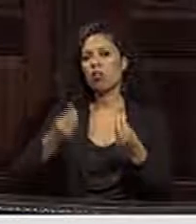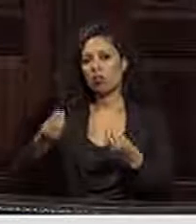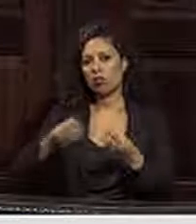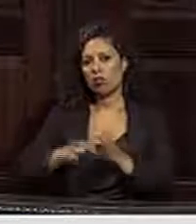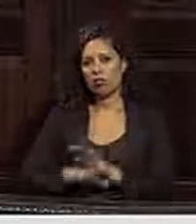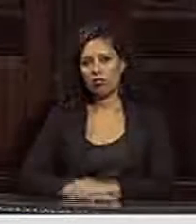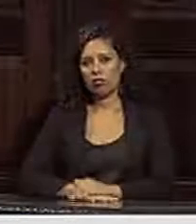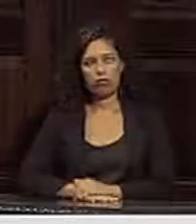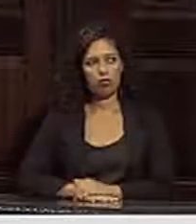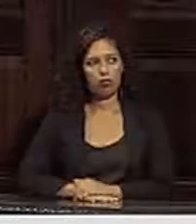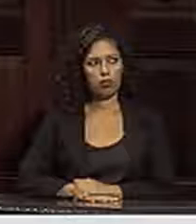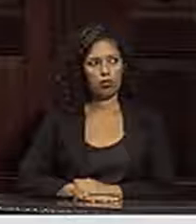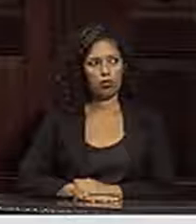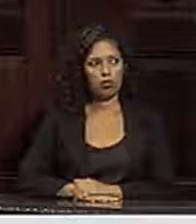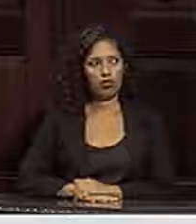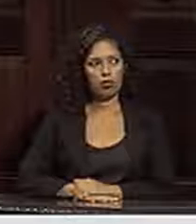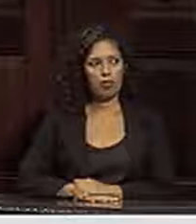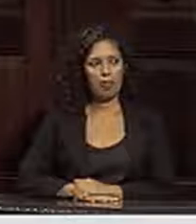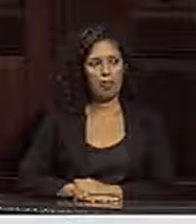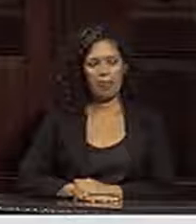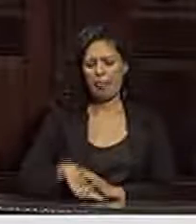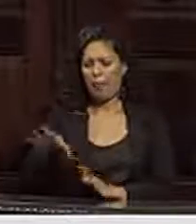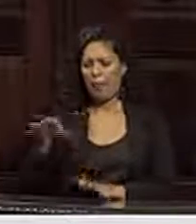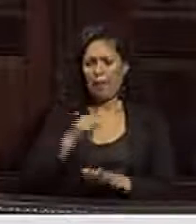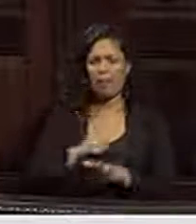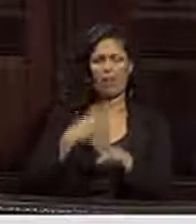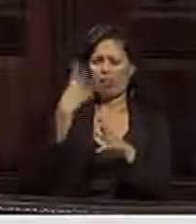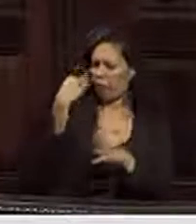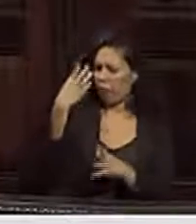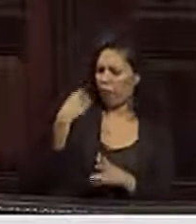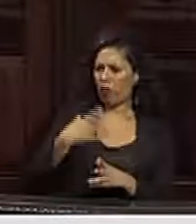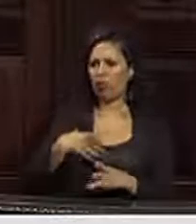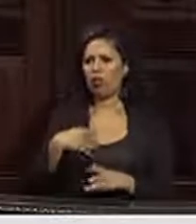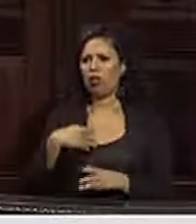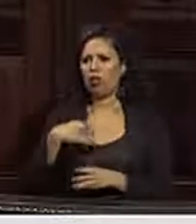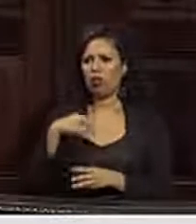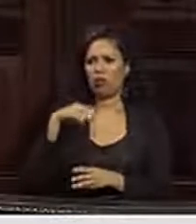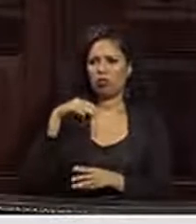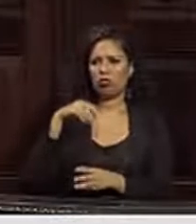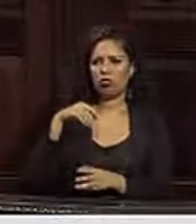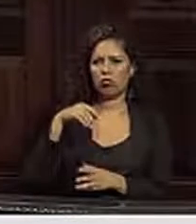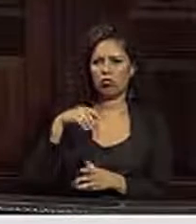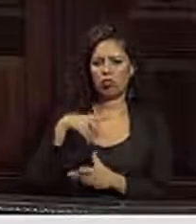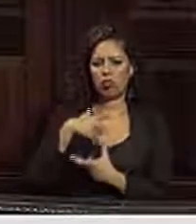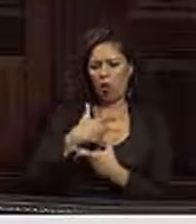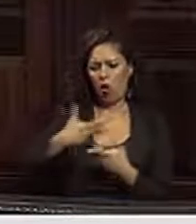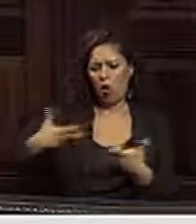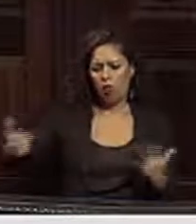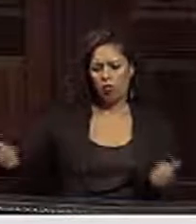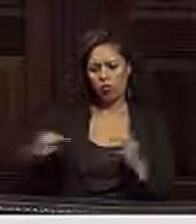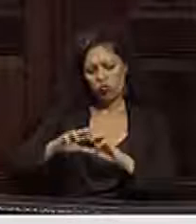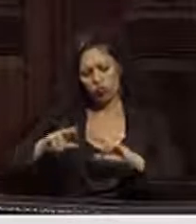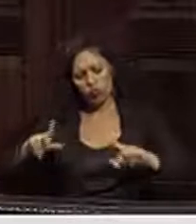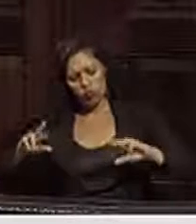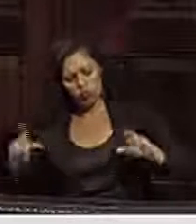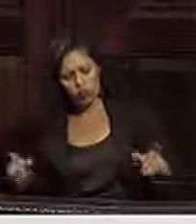que fotos, vídeos e que mais que as pessoas